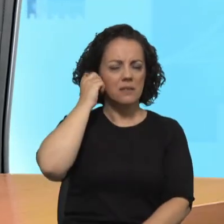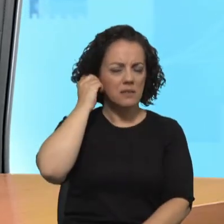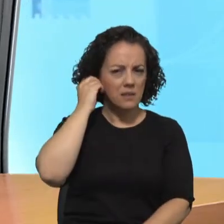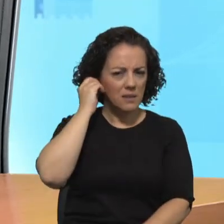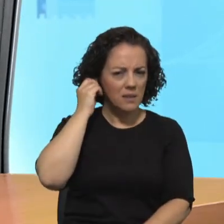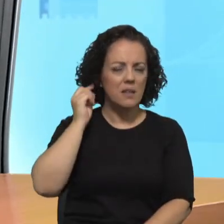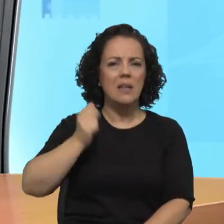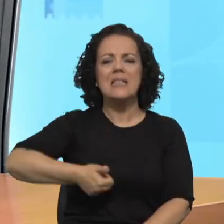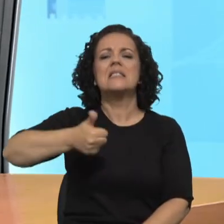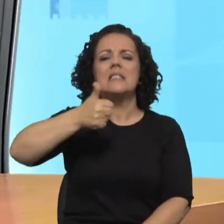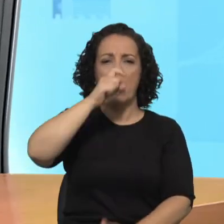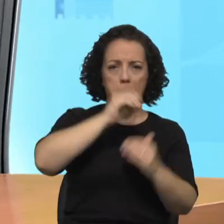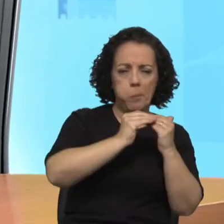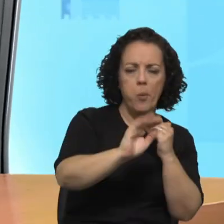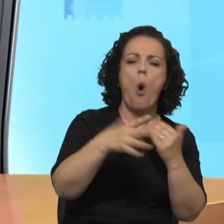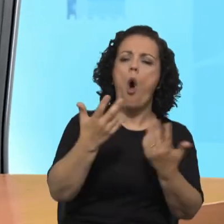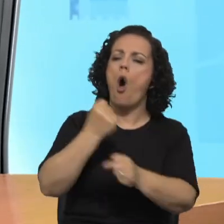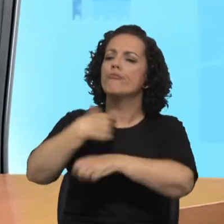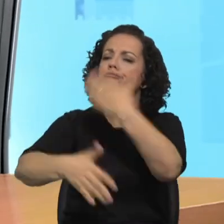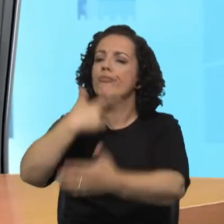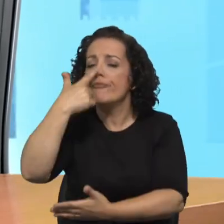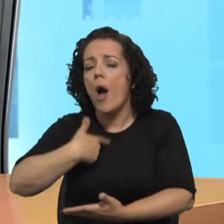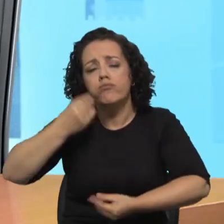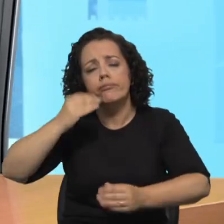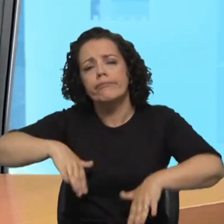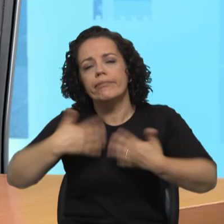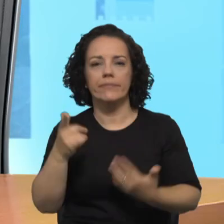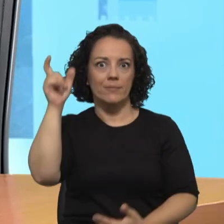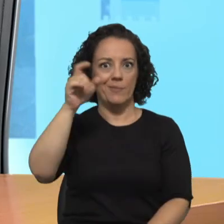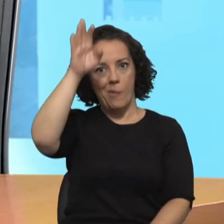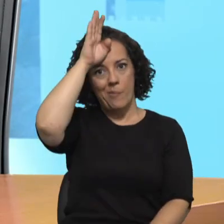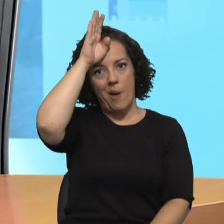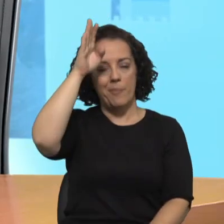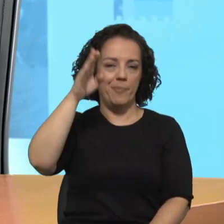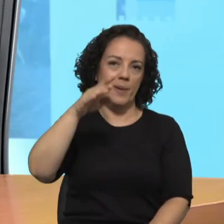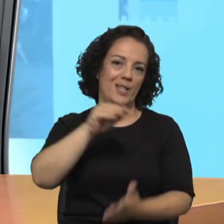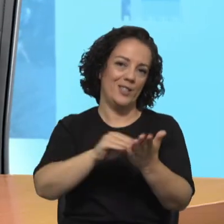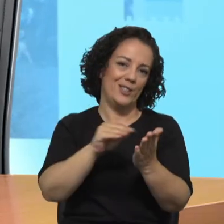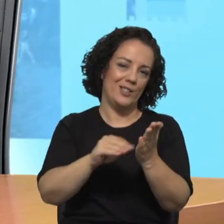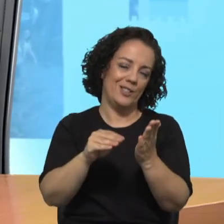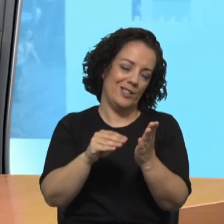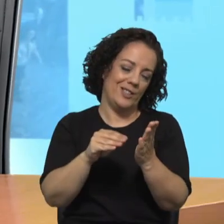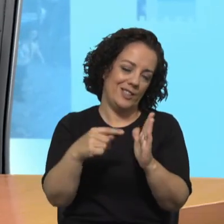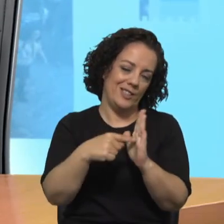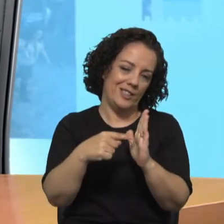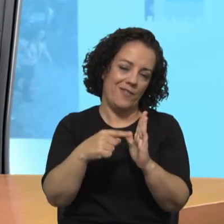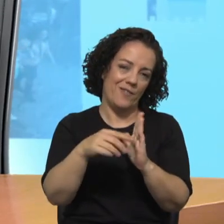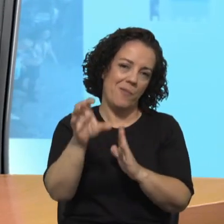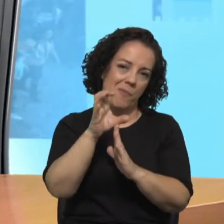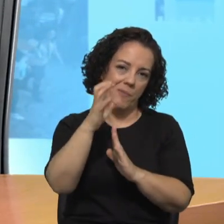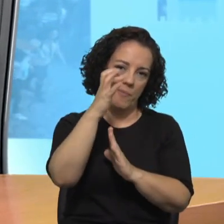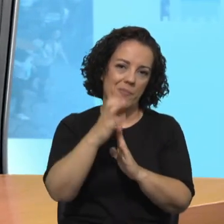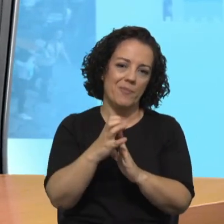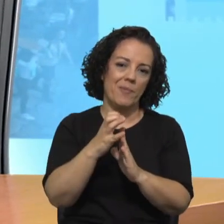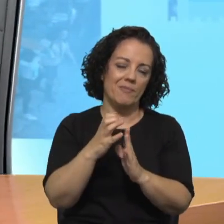coisa acidentada do que estagnada, e creio que isso é uma grande aposta que ele mostra aqui no prefácio de uma maneira